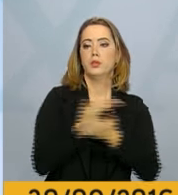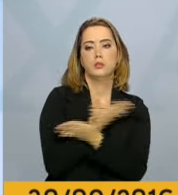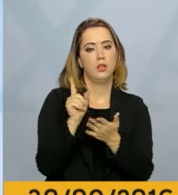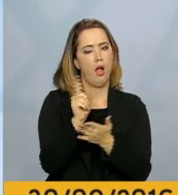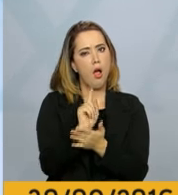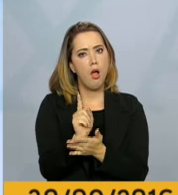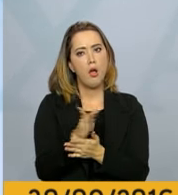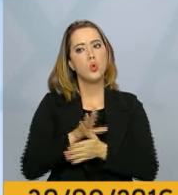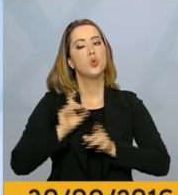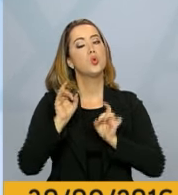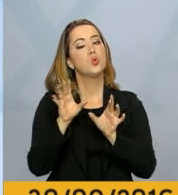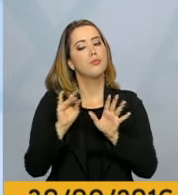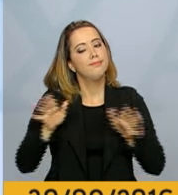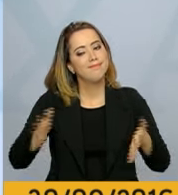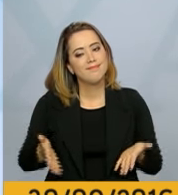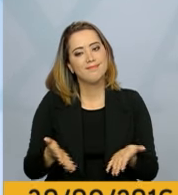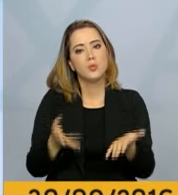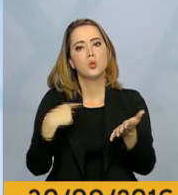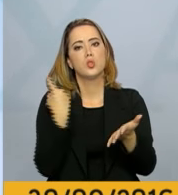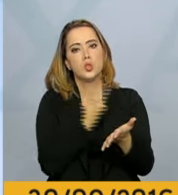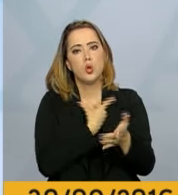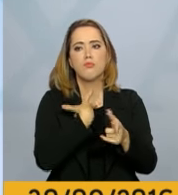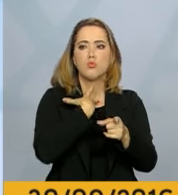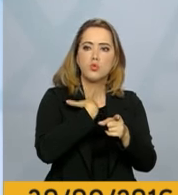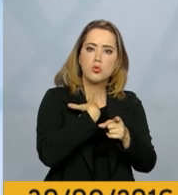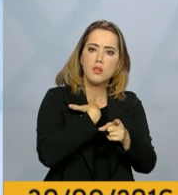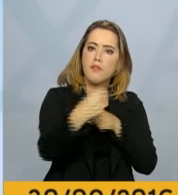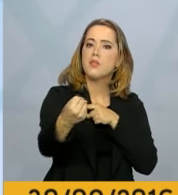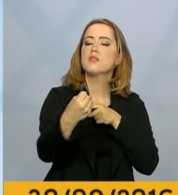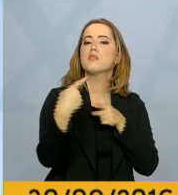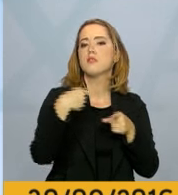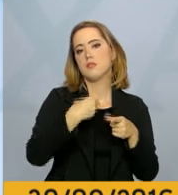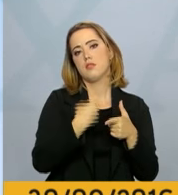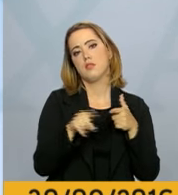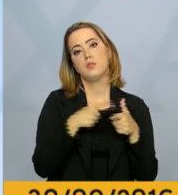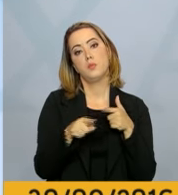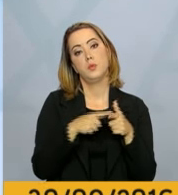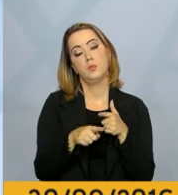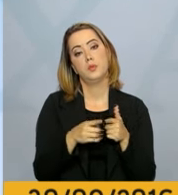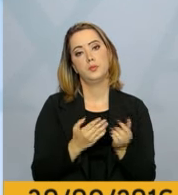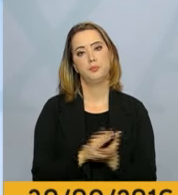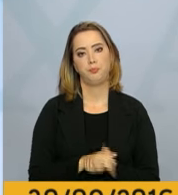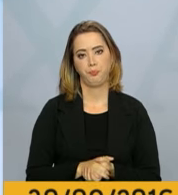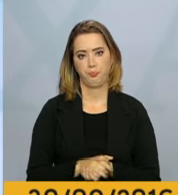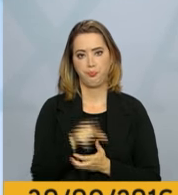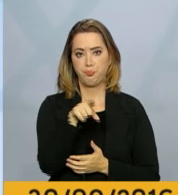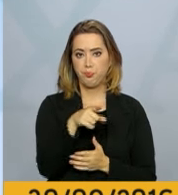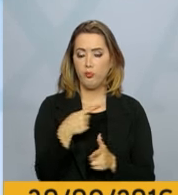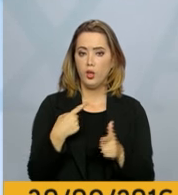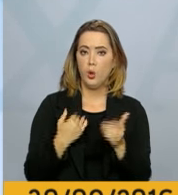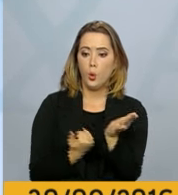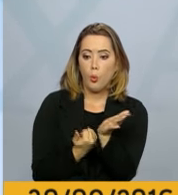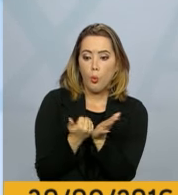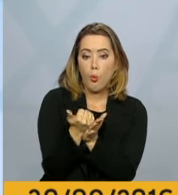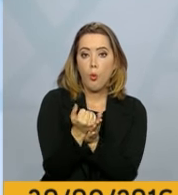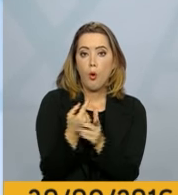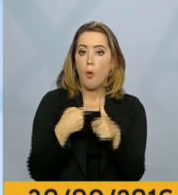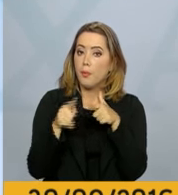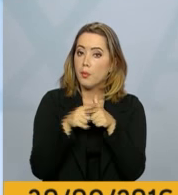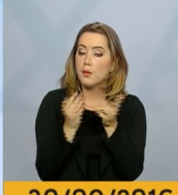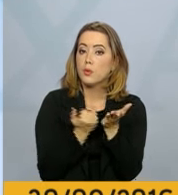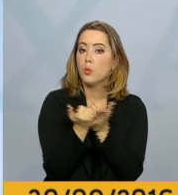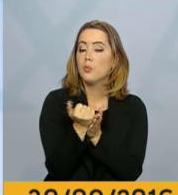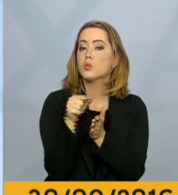que juntos possamos sair desta crise. E sua origem é essencialmente interna e, sobretudo,